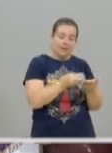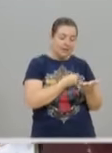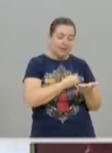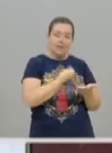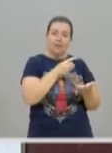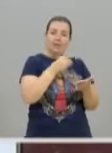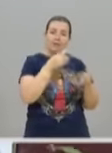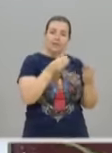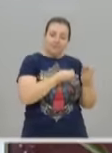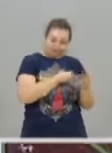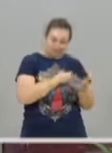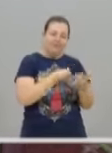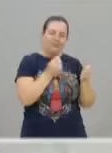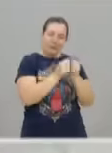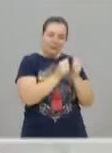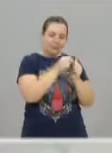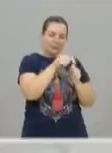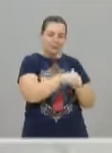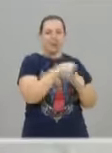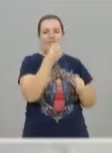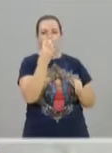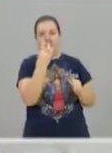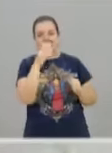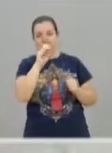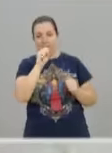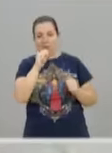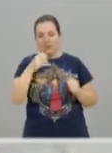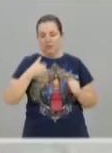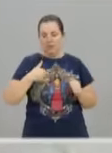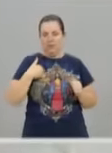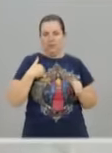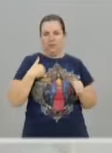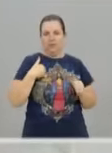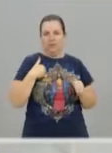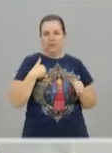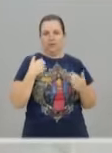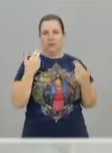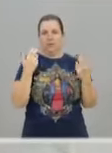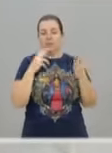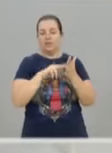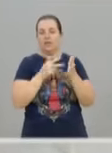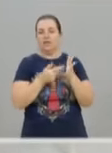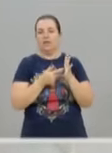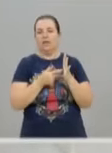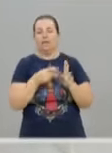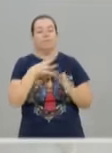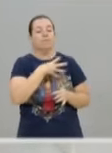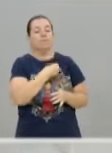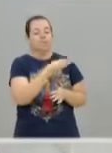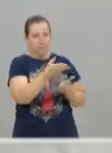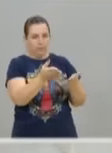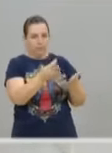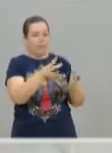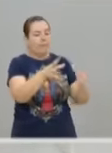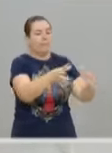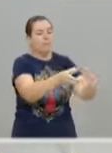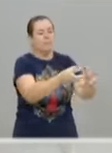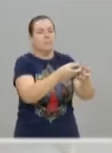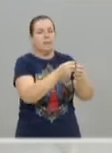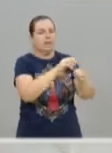anos filho pega a tua história e